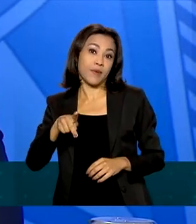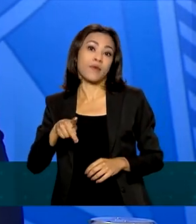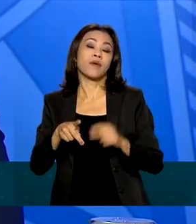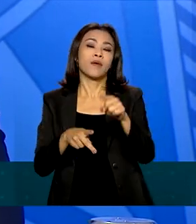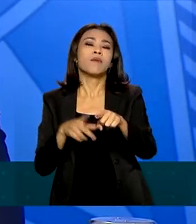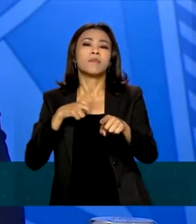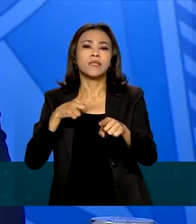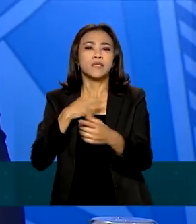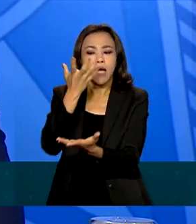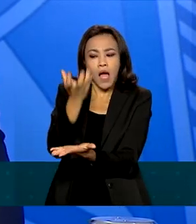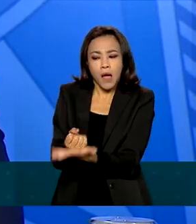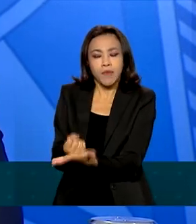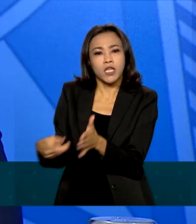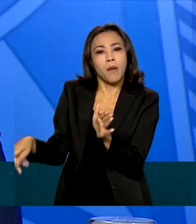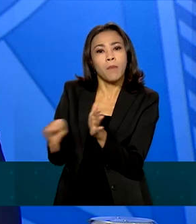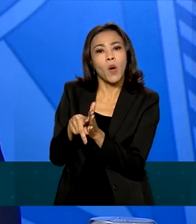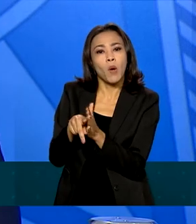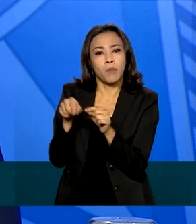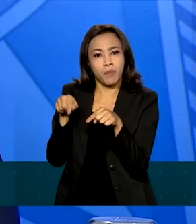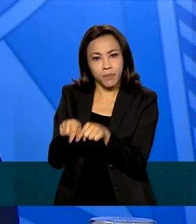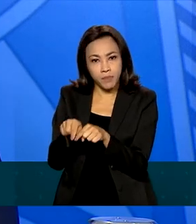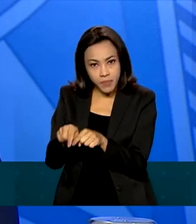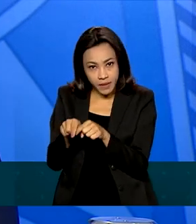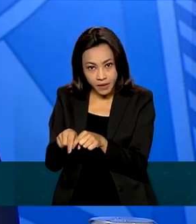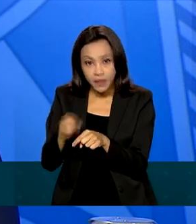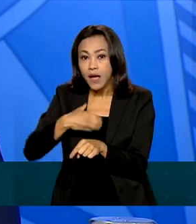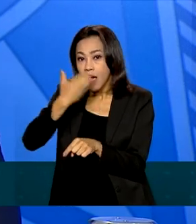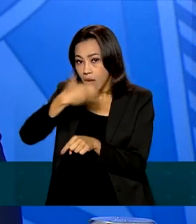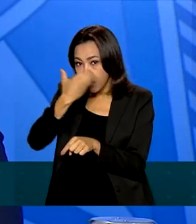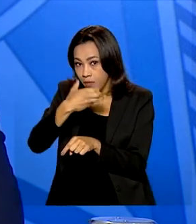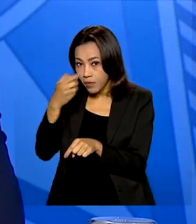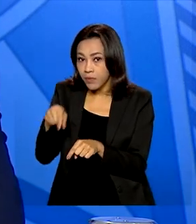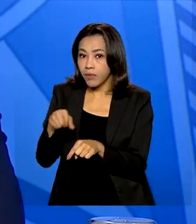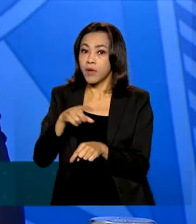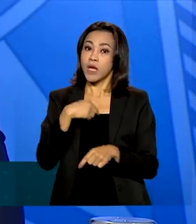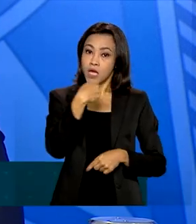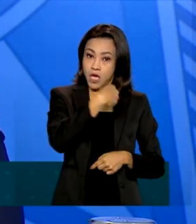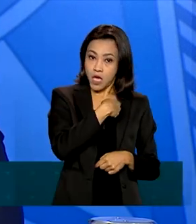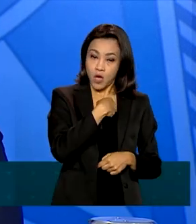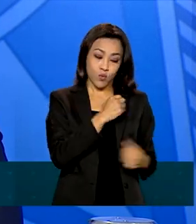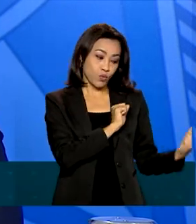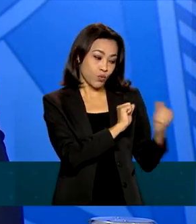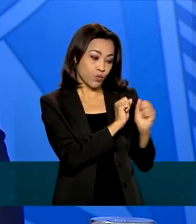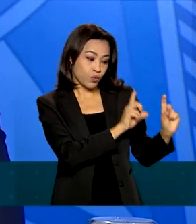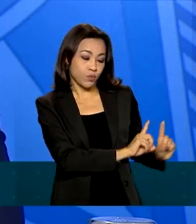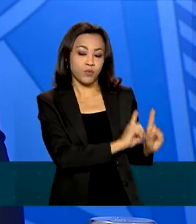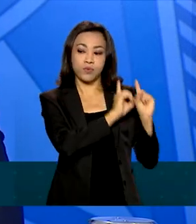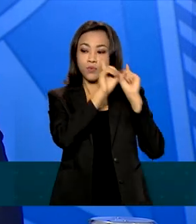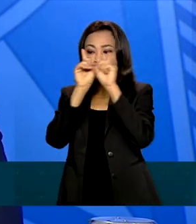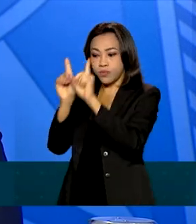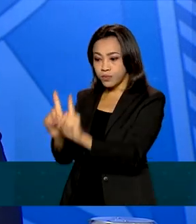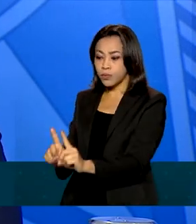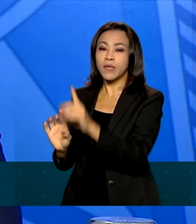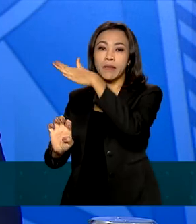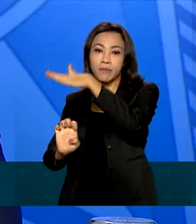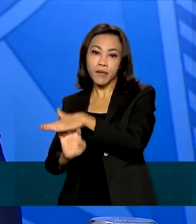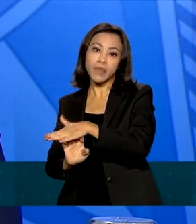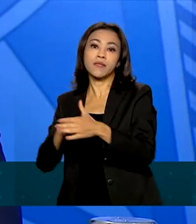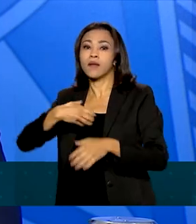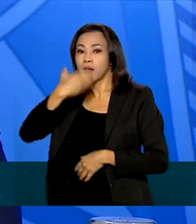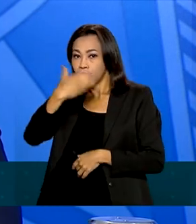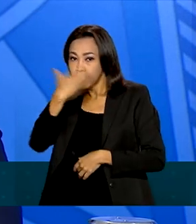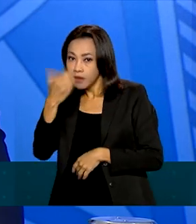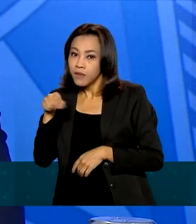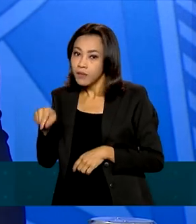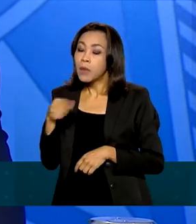próprio da própria Apple eu e o presidente by God Estamos indo na terça-feira na própria época lá em